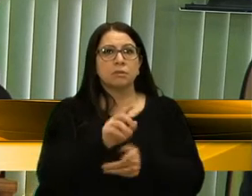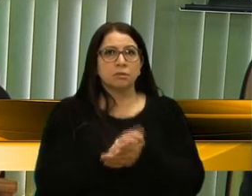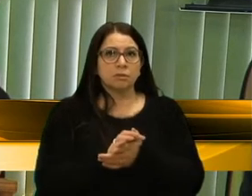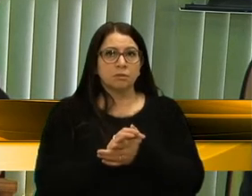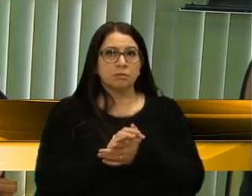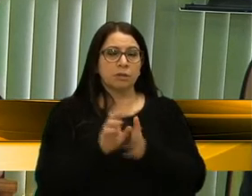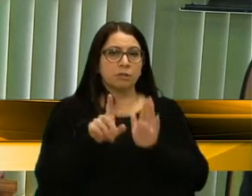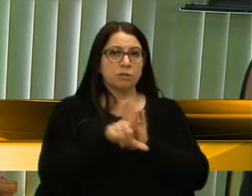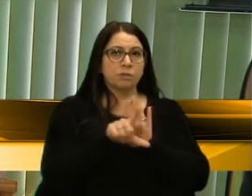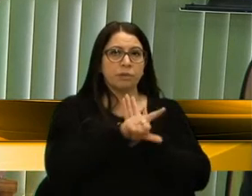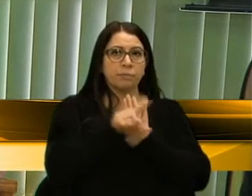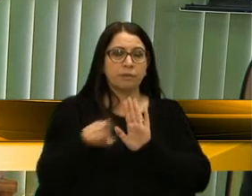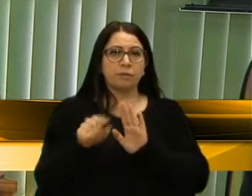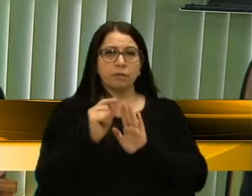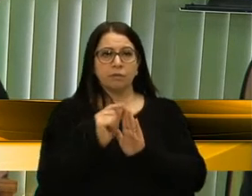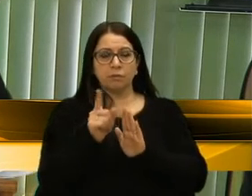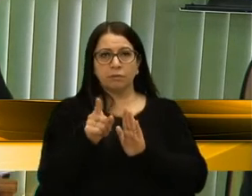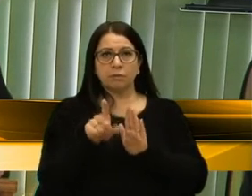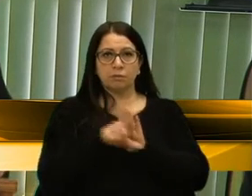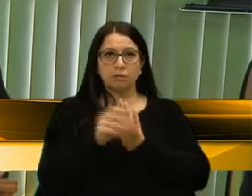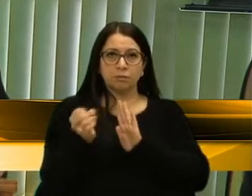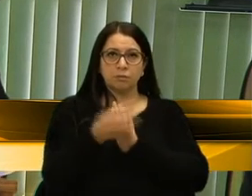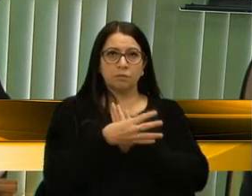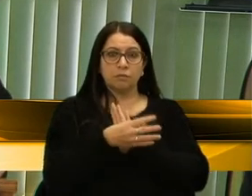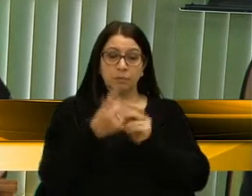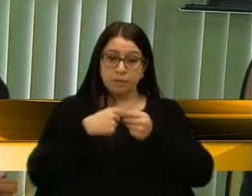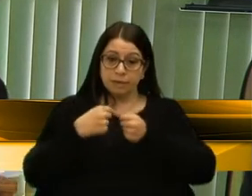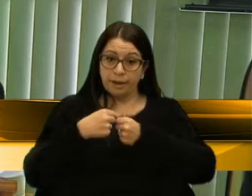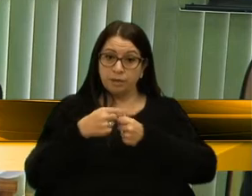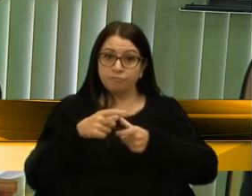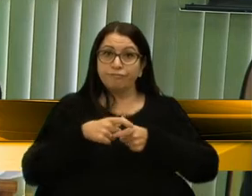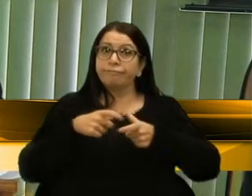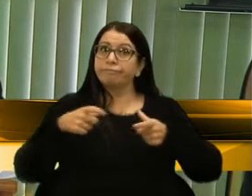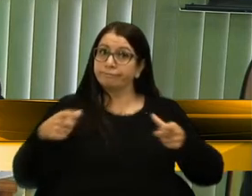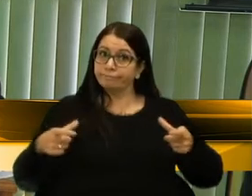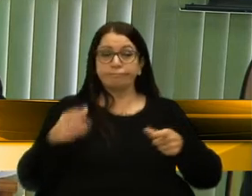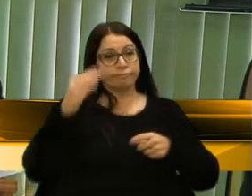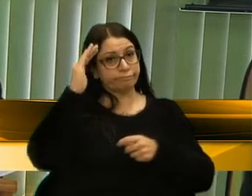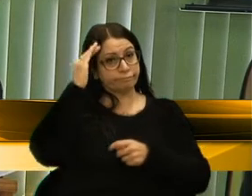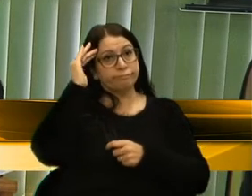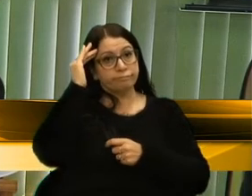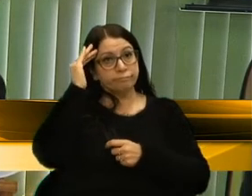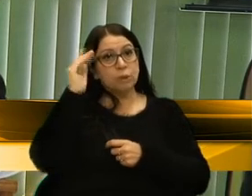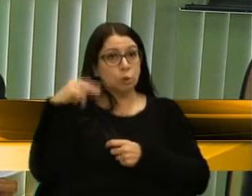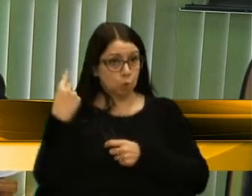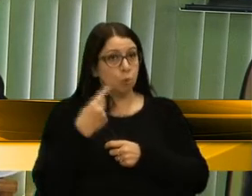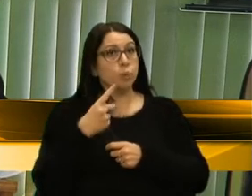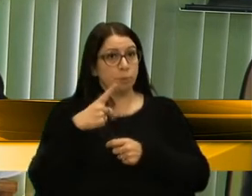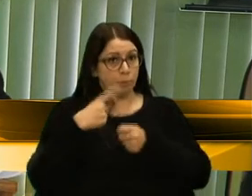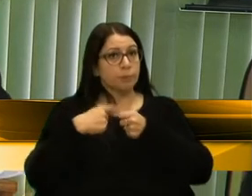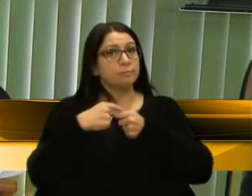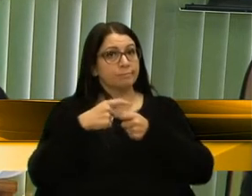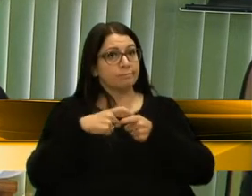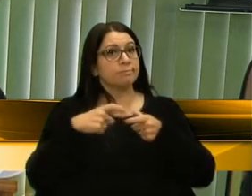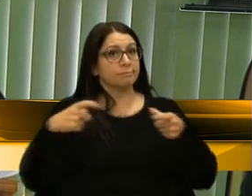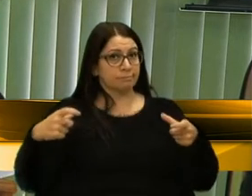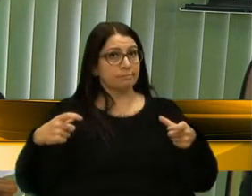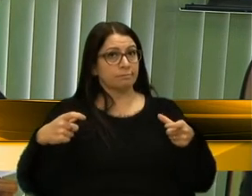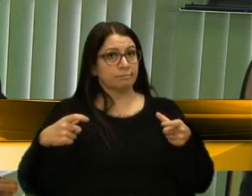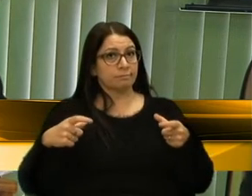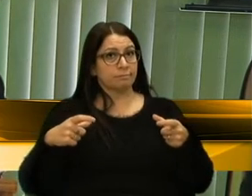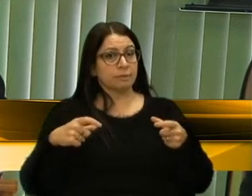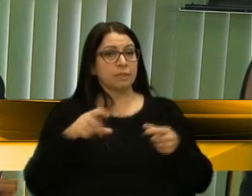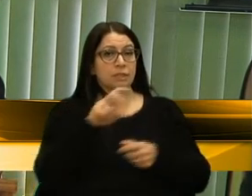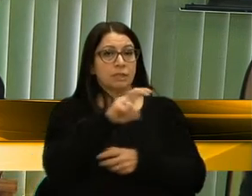legislação moderna, uma legislação de cidade grande, e eu entendo que nós somos uma cidade grande. Nós somos uma cidade